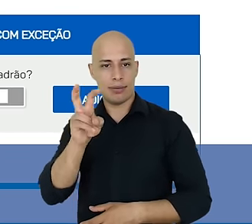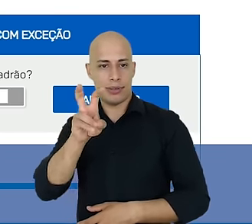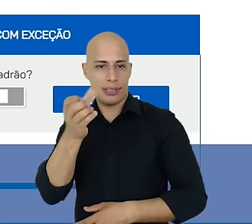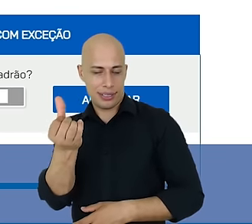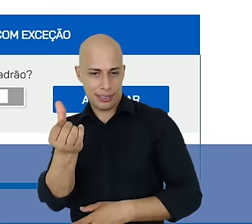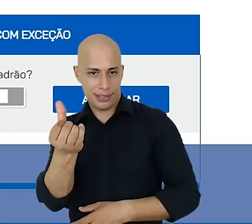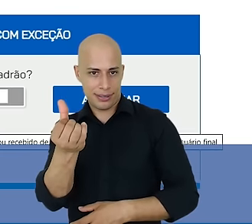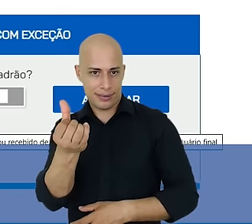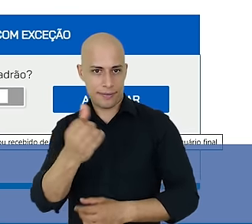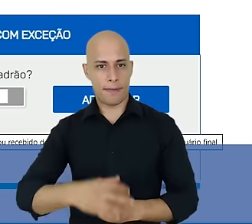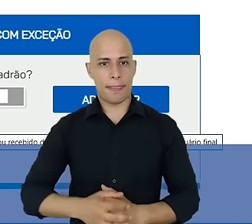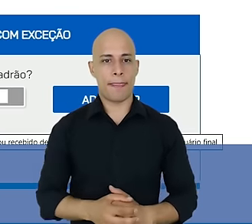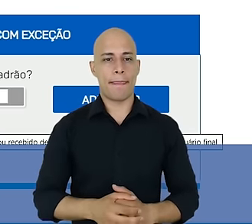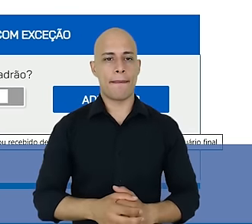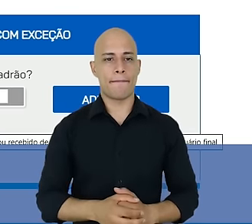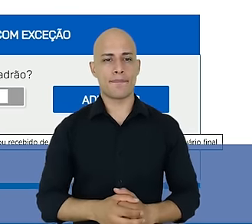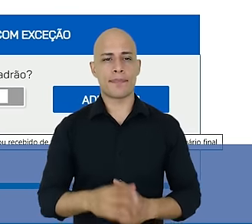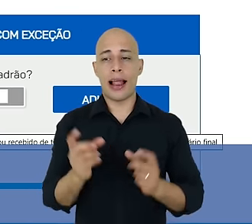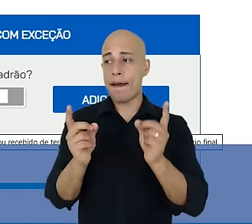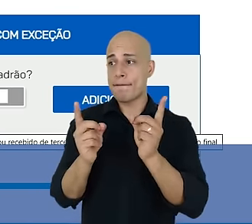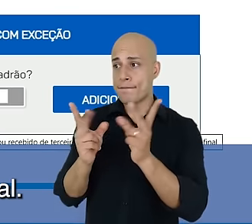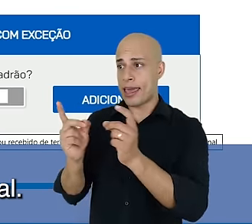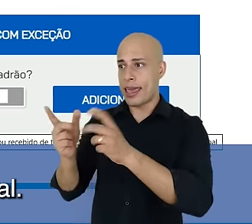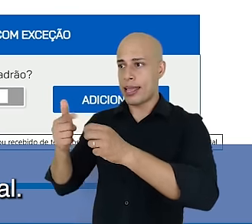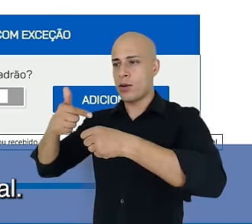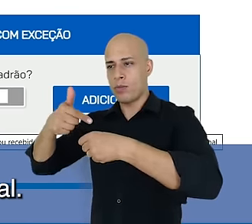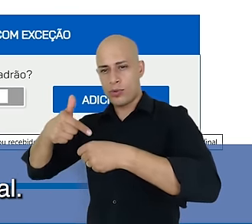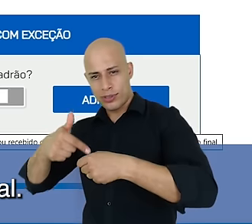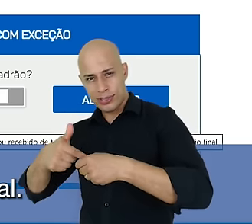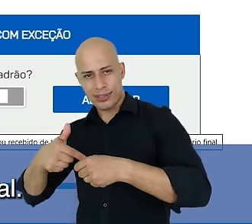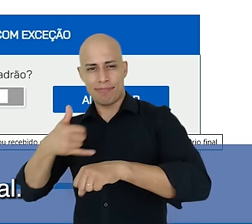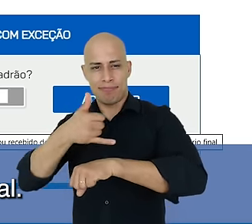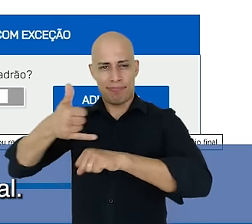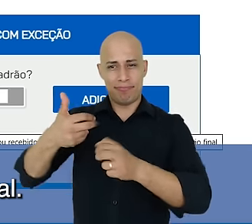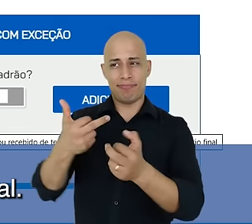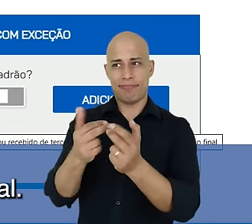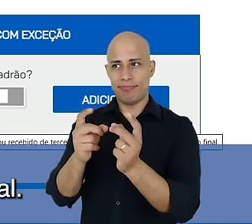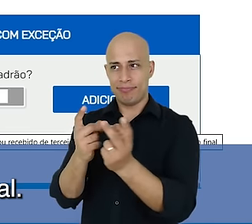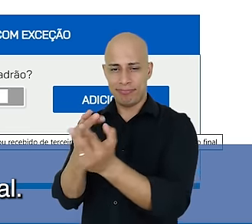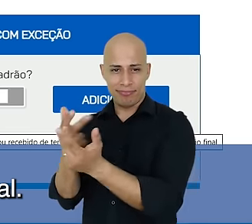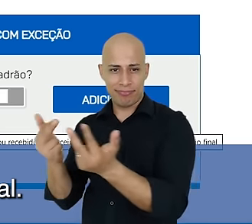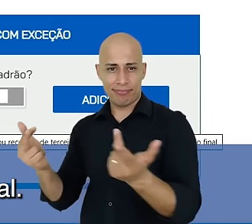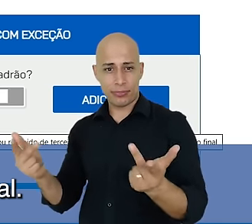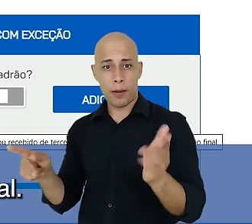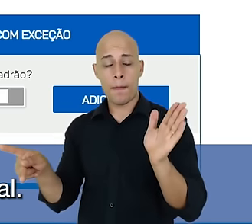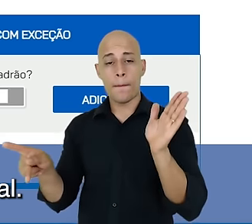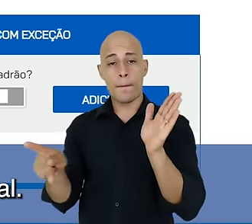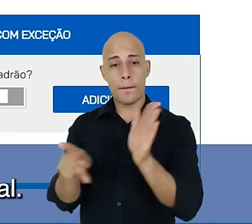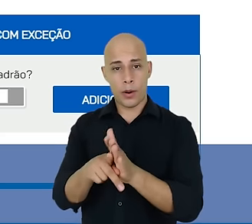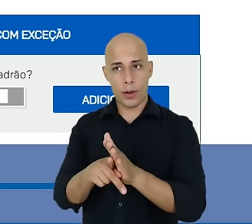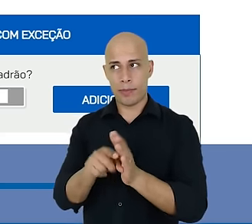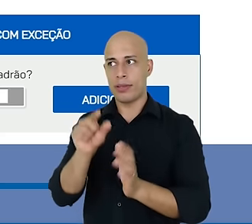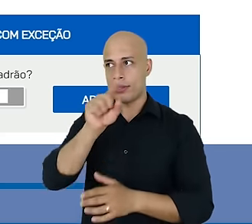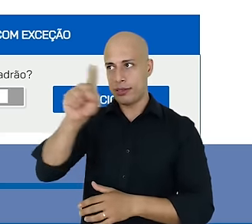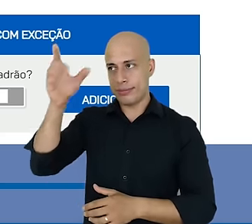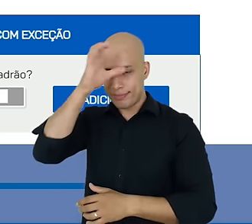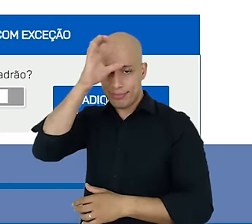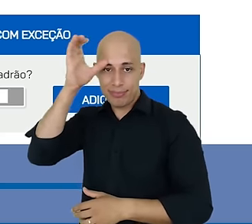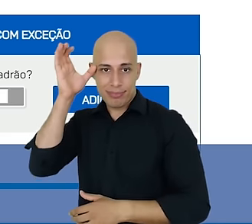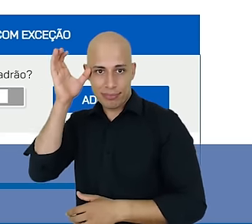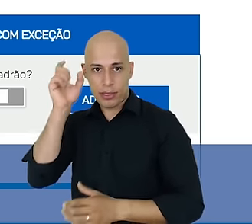5656 que é aqui ó venda de combustível lubrificante adquirido destinado a consumidor final